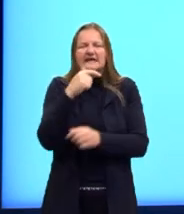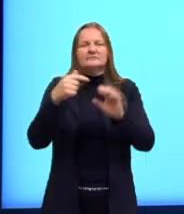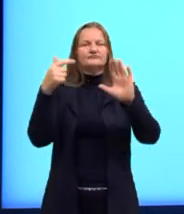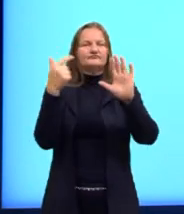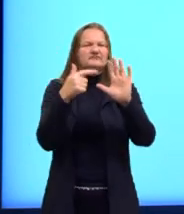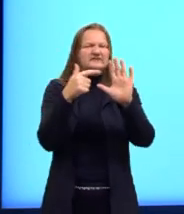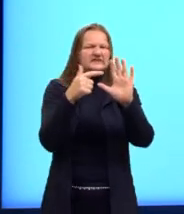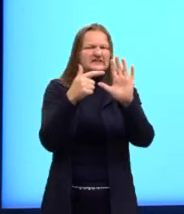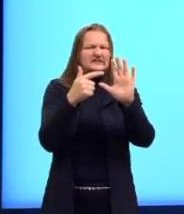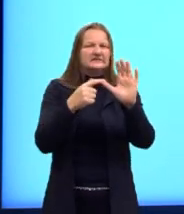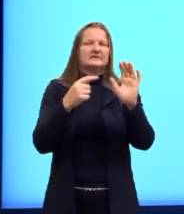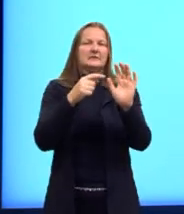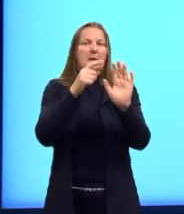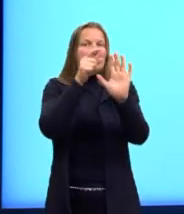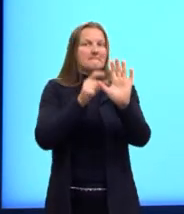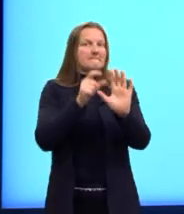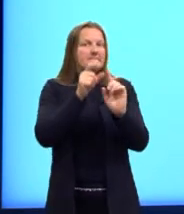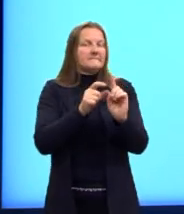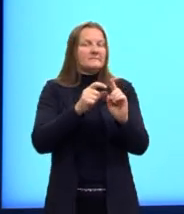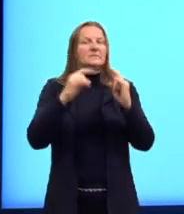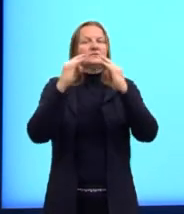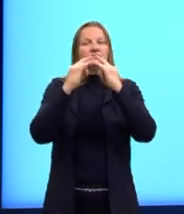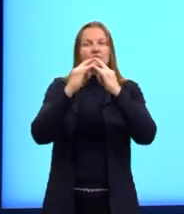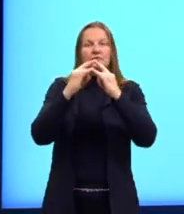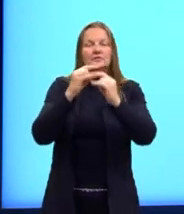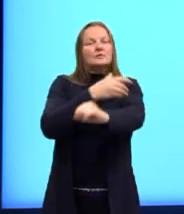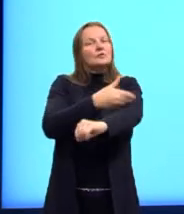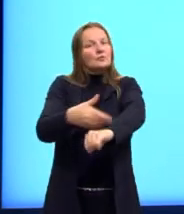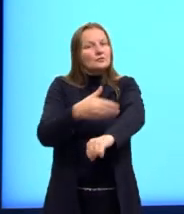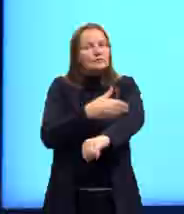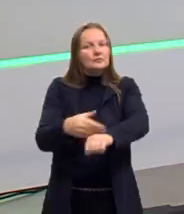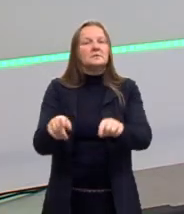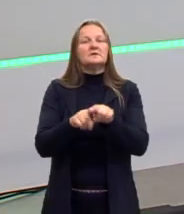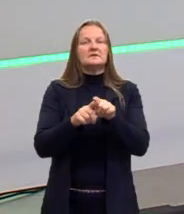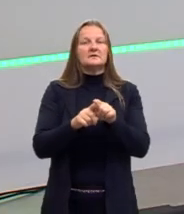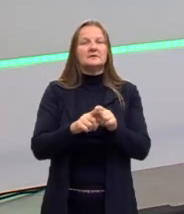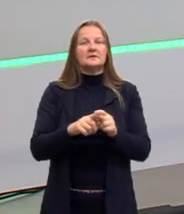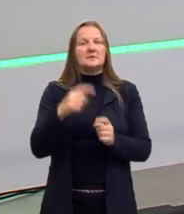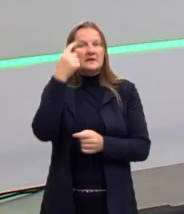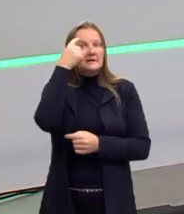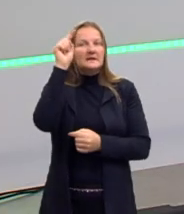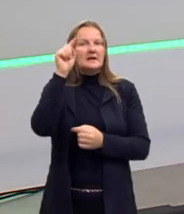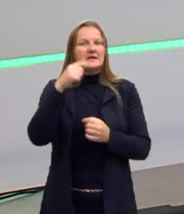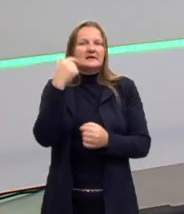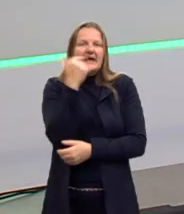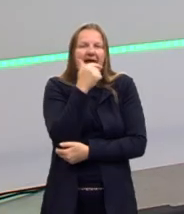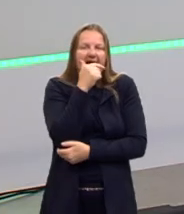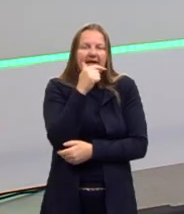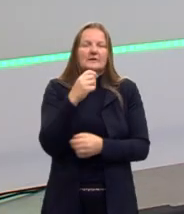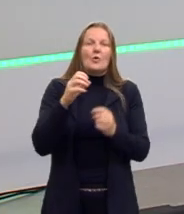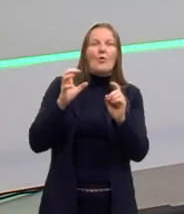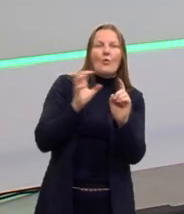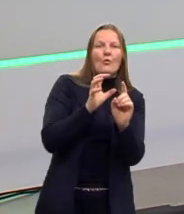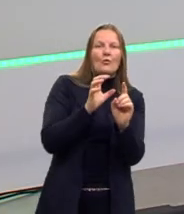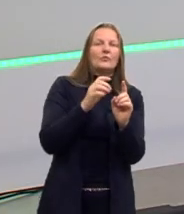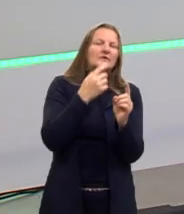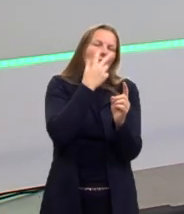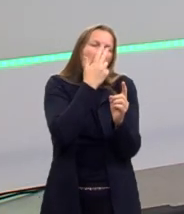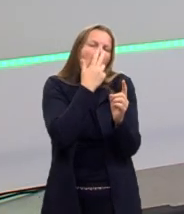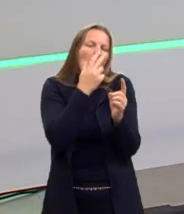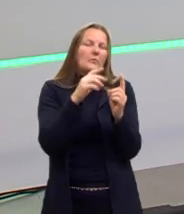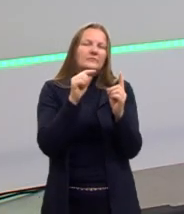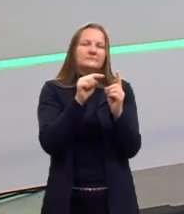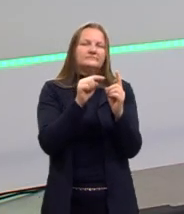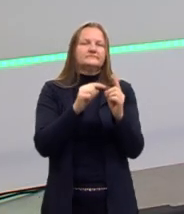rir das instituições dos costumes e das ideias tá E é isso esse